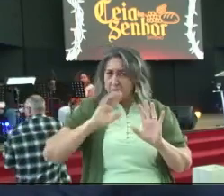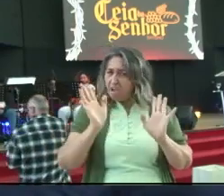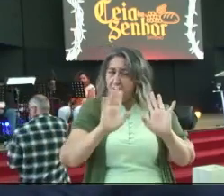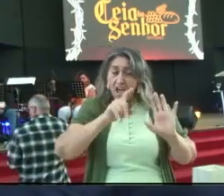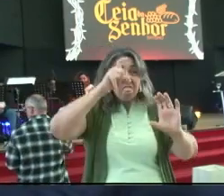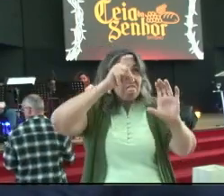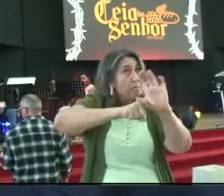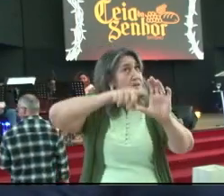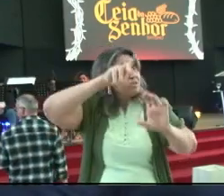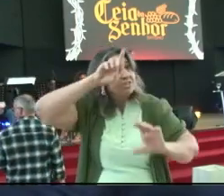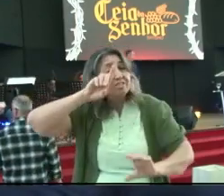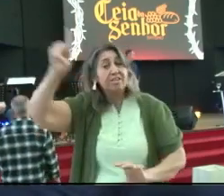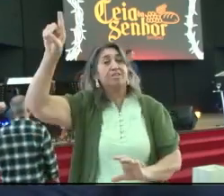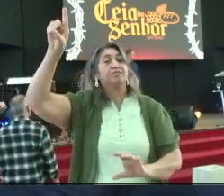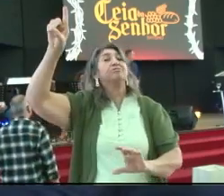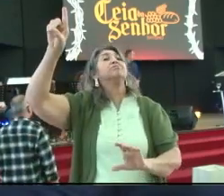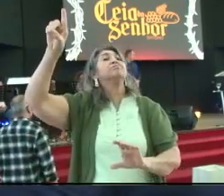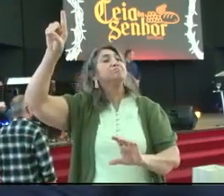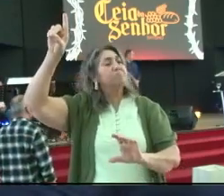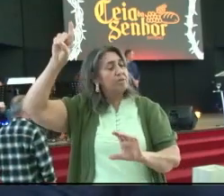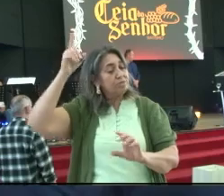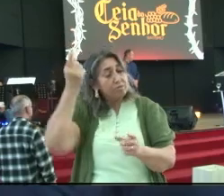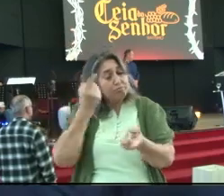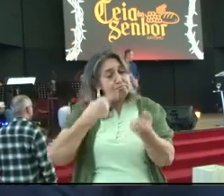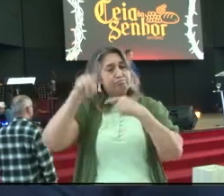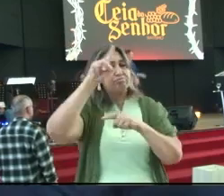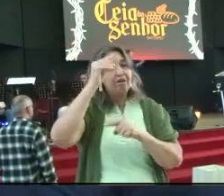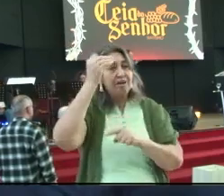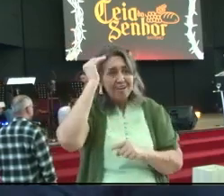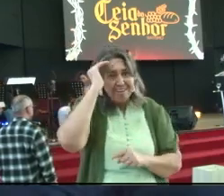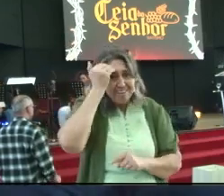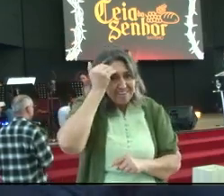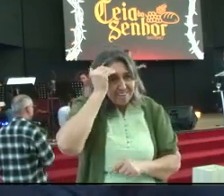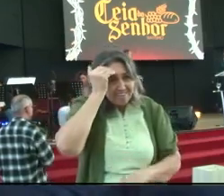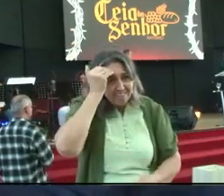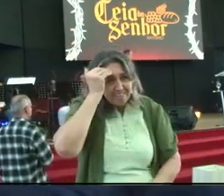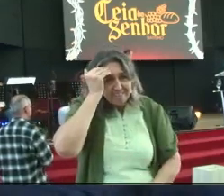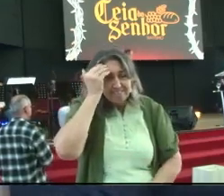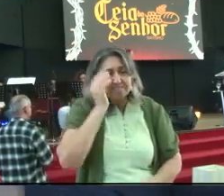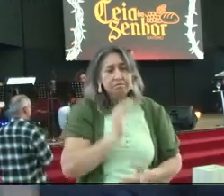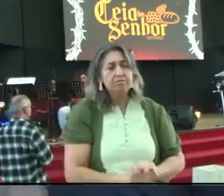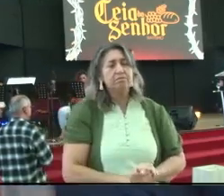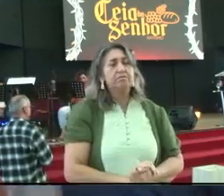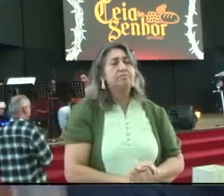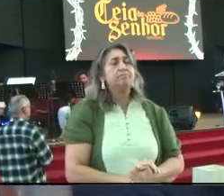para avançar na sua vida. Quantos me entendem, digam amém.